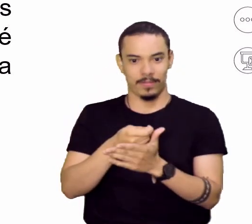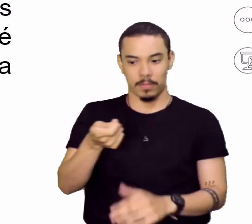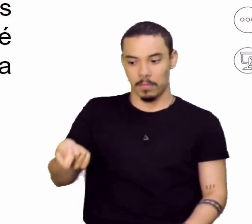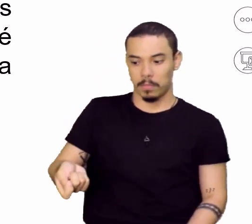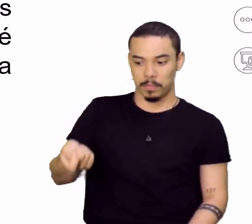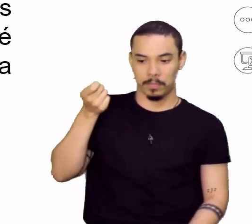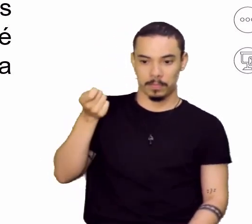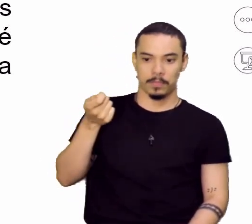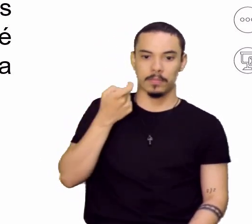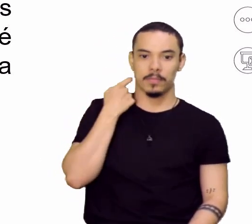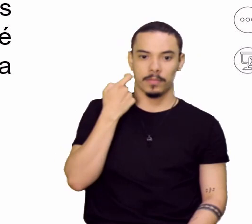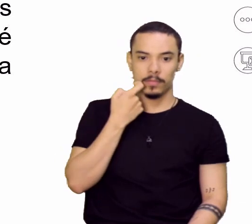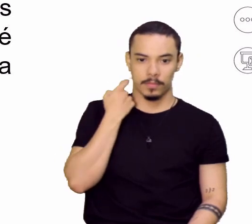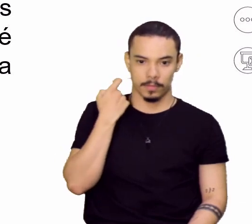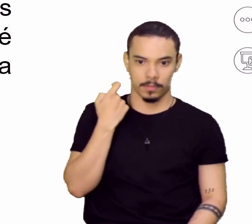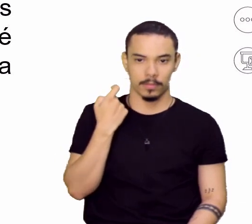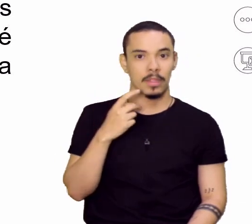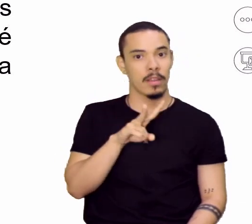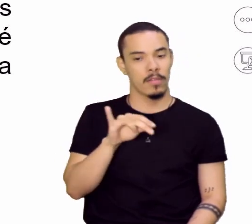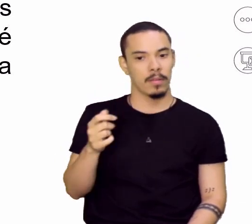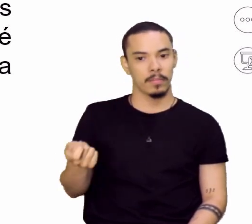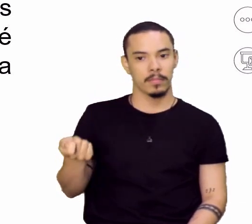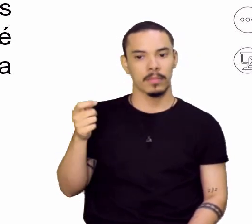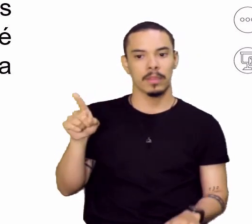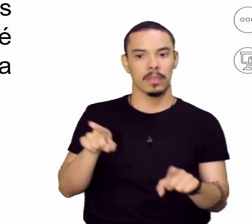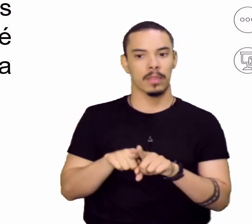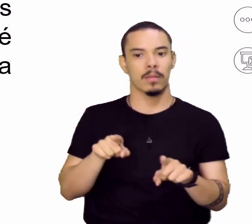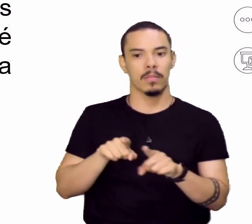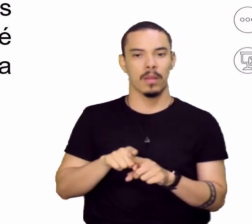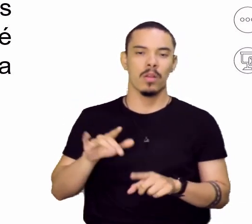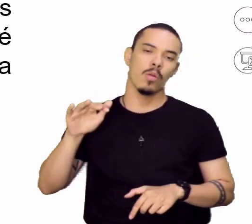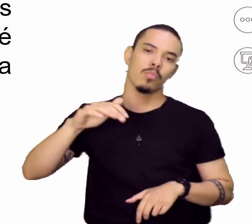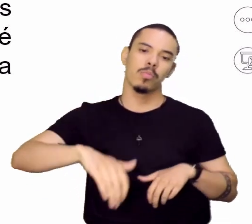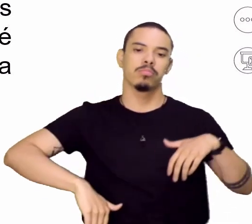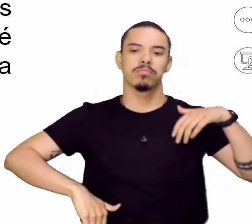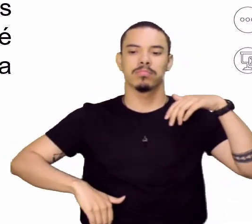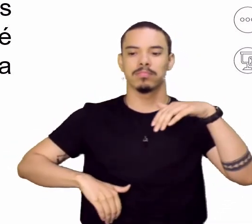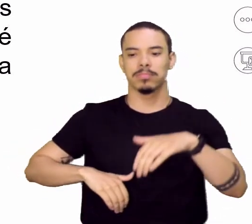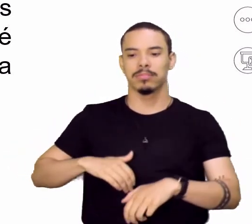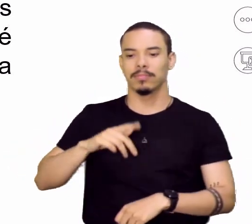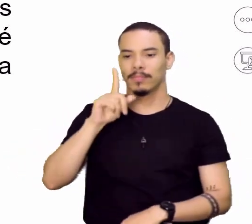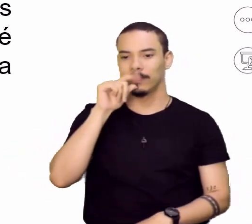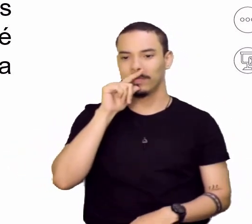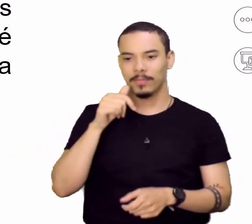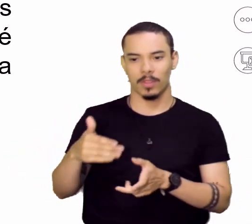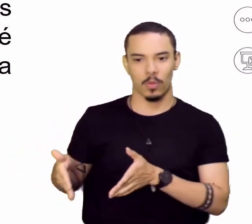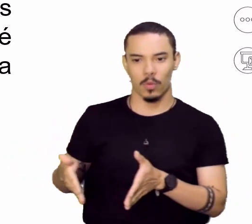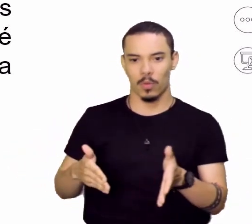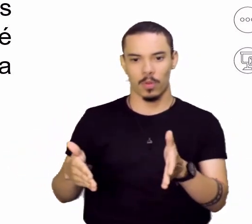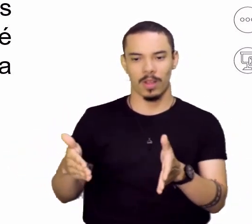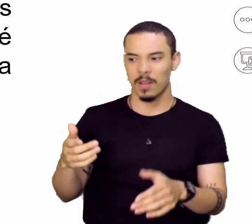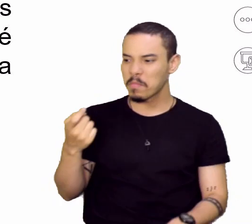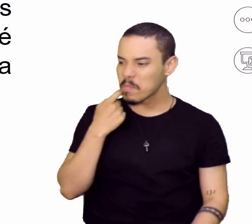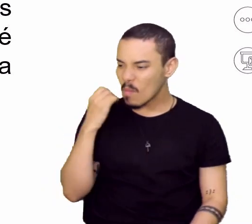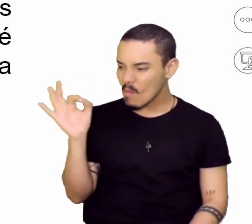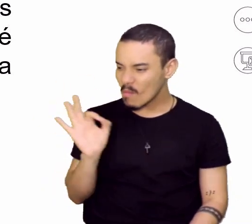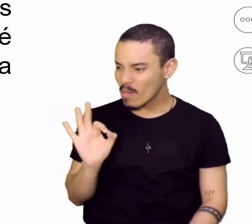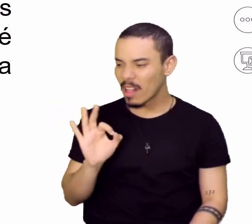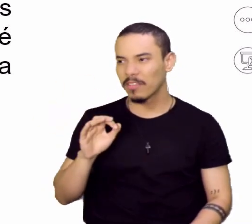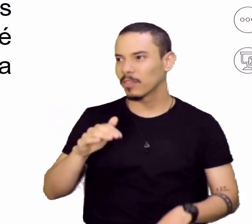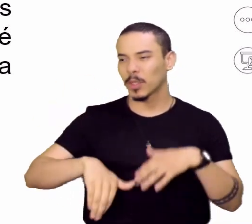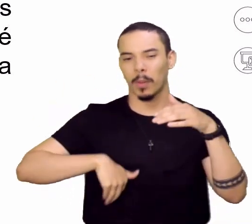pescar. Você vai pescar e tomar banho de igarapé. Pesca, não pegou nada, vamos tomar